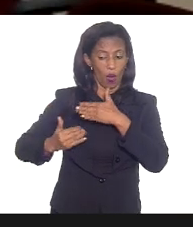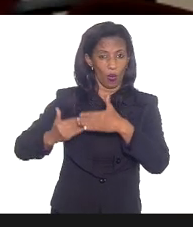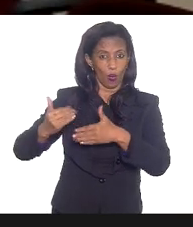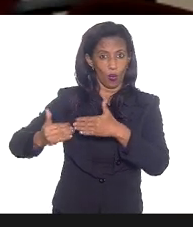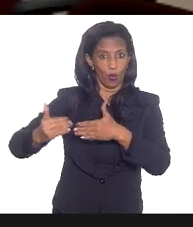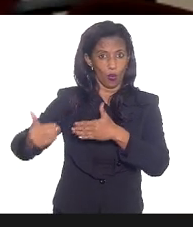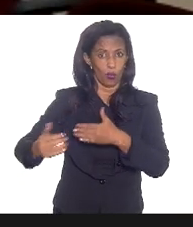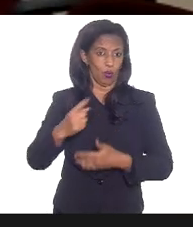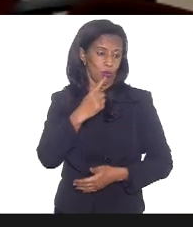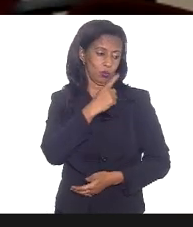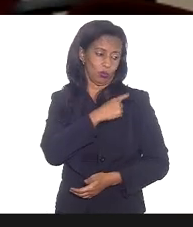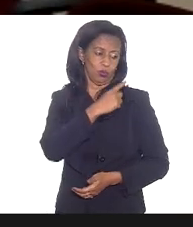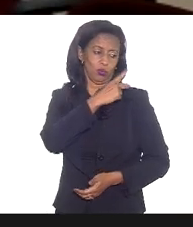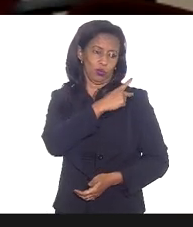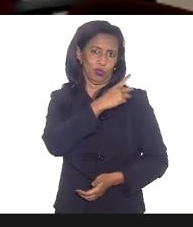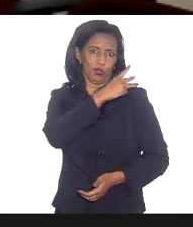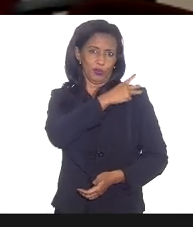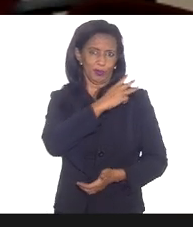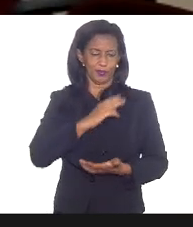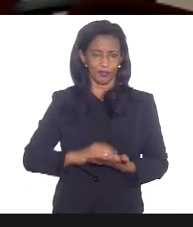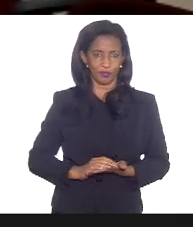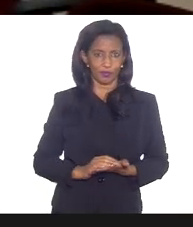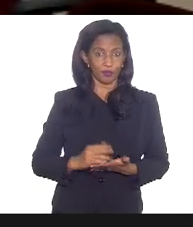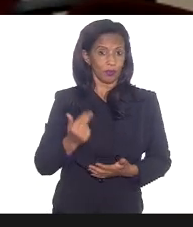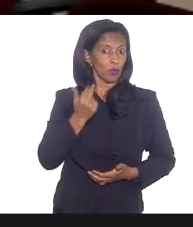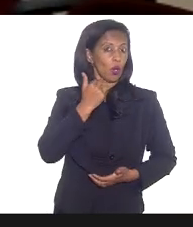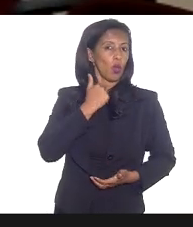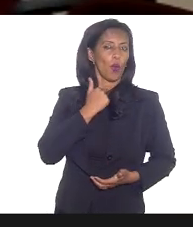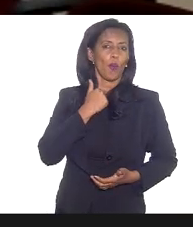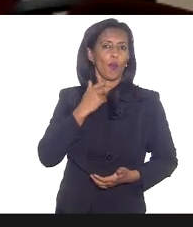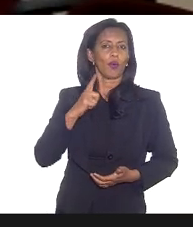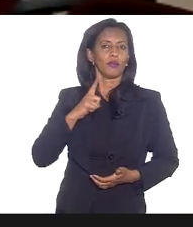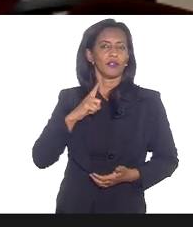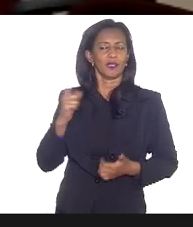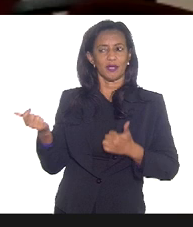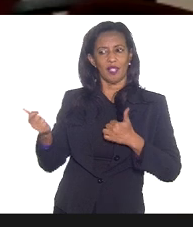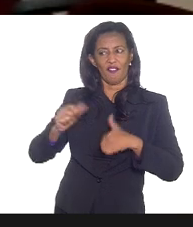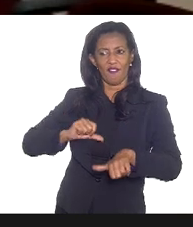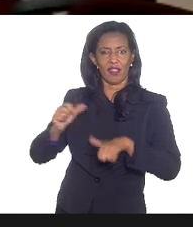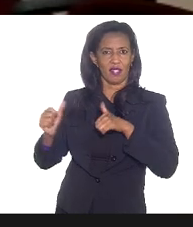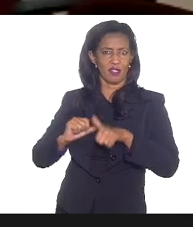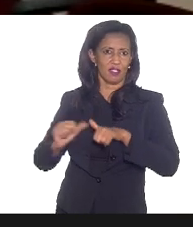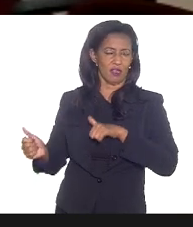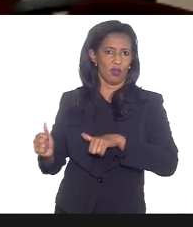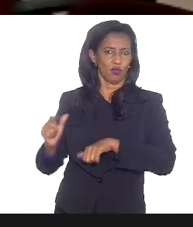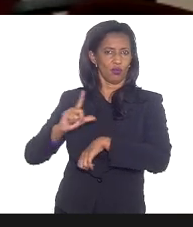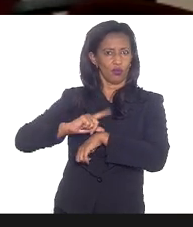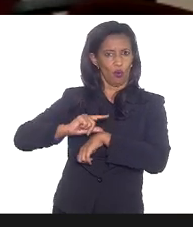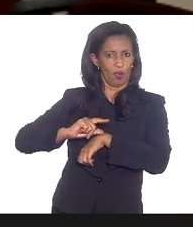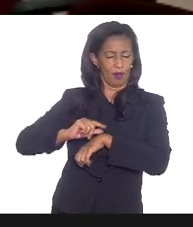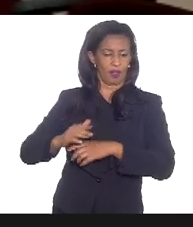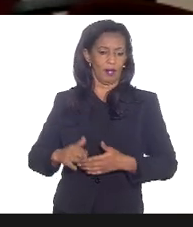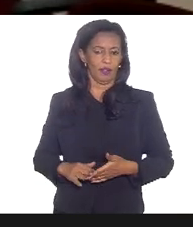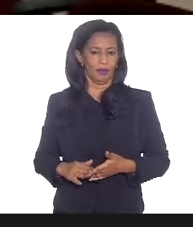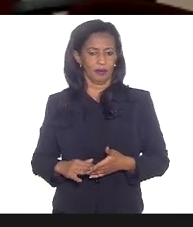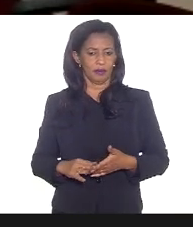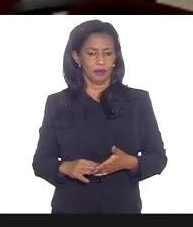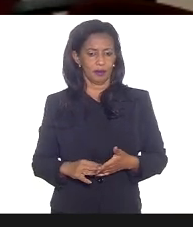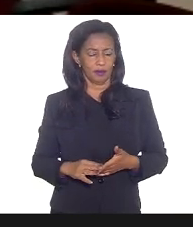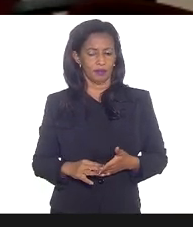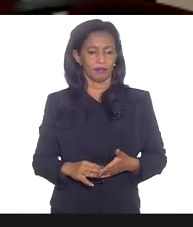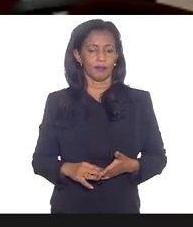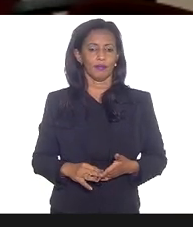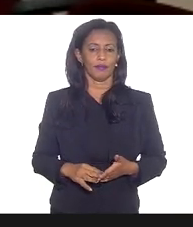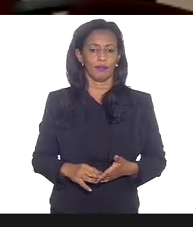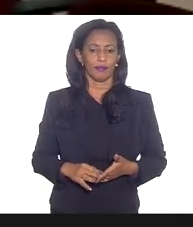das três séries do ensino médio. Então, eu não posso ter essa variação de carga horária. Quanto aos itinerários